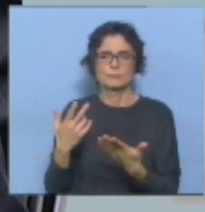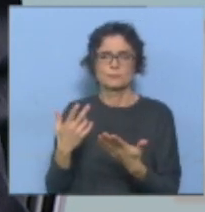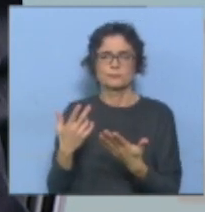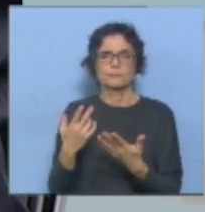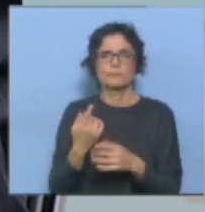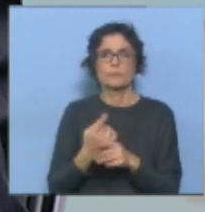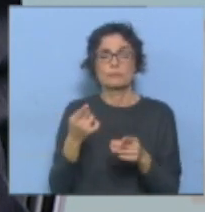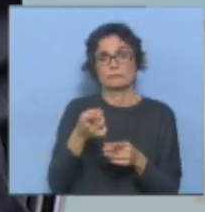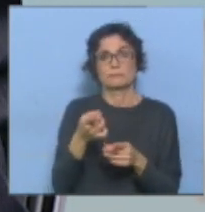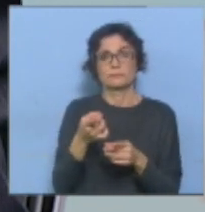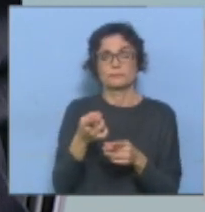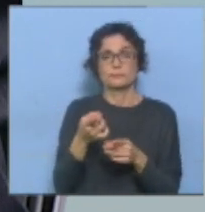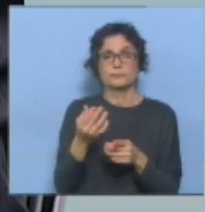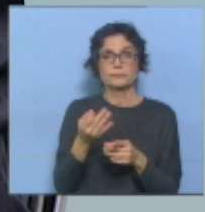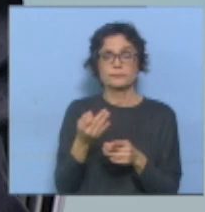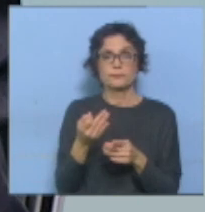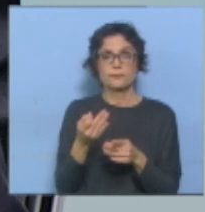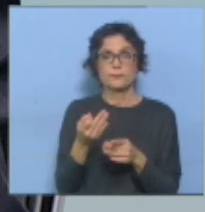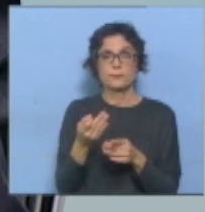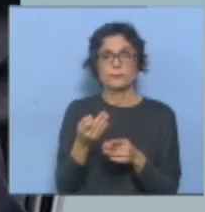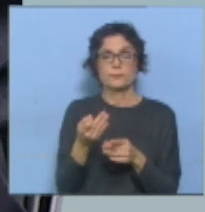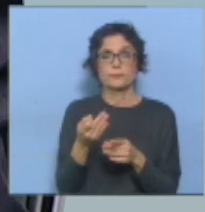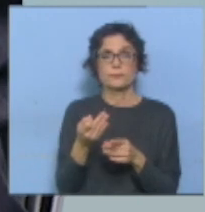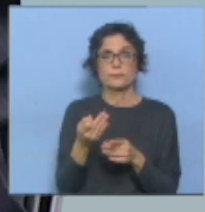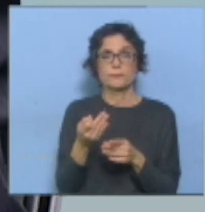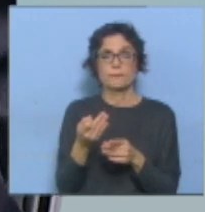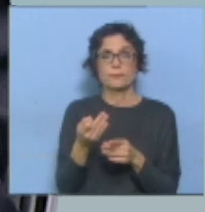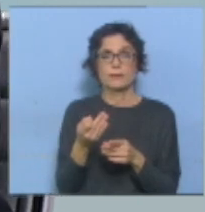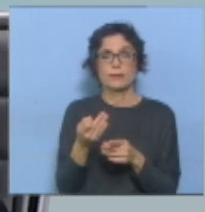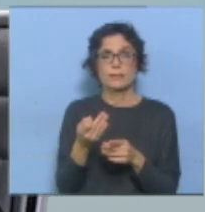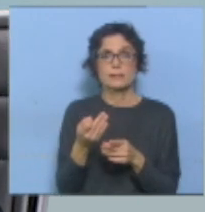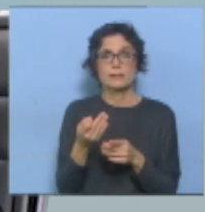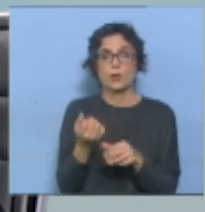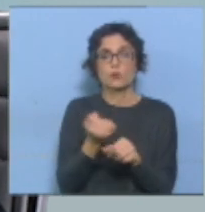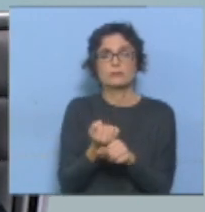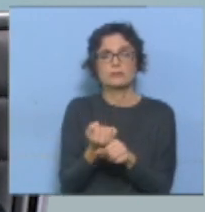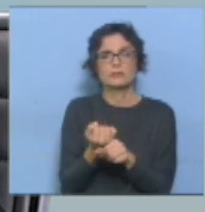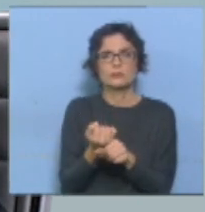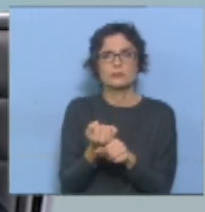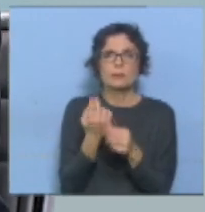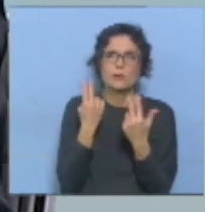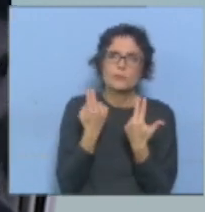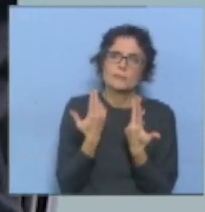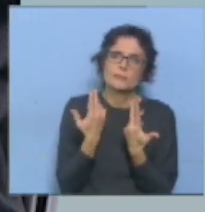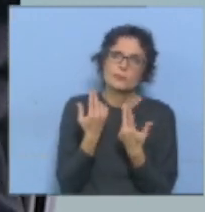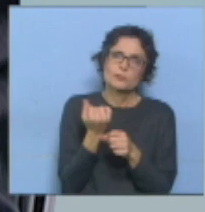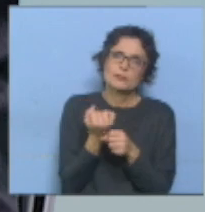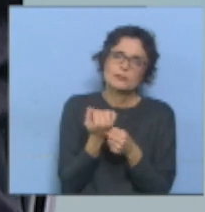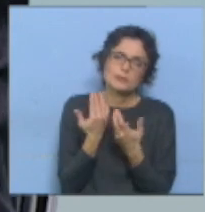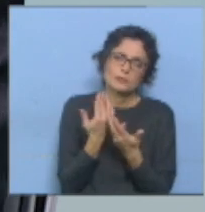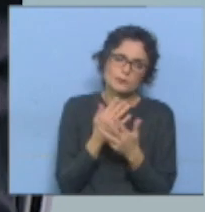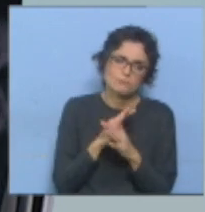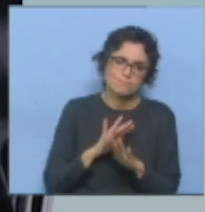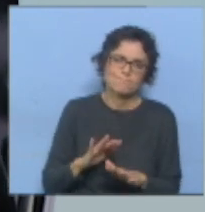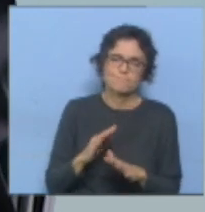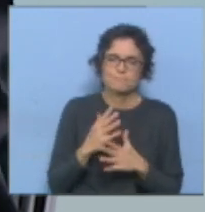porque podia ser que servir... E, portanto, é um serviço humilde, queria dizer. A Universidade Católica não é